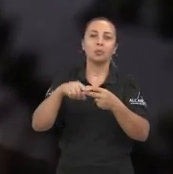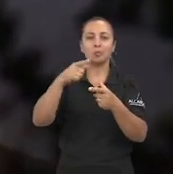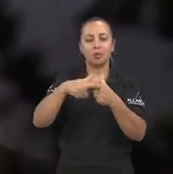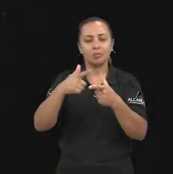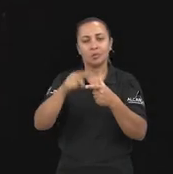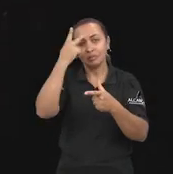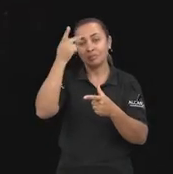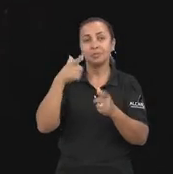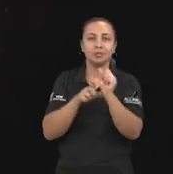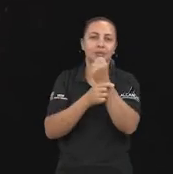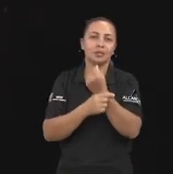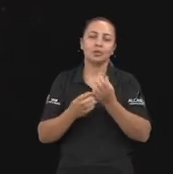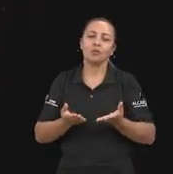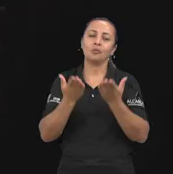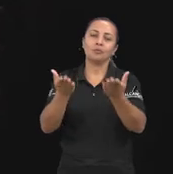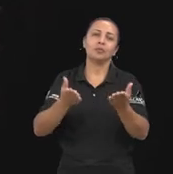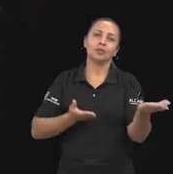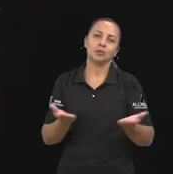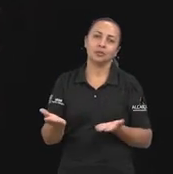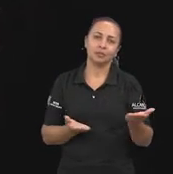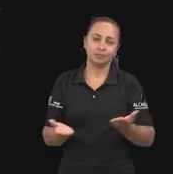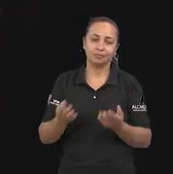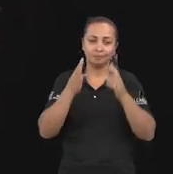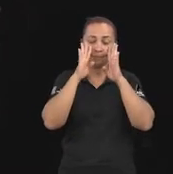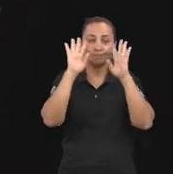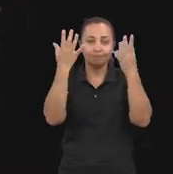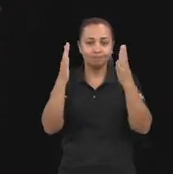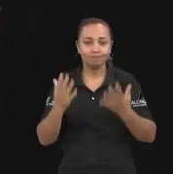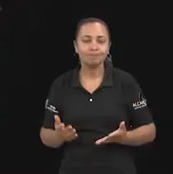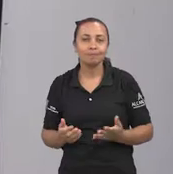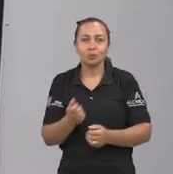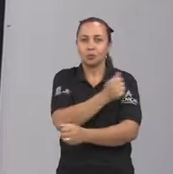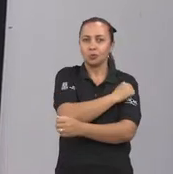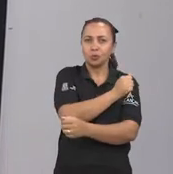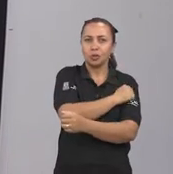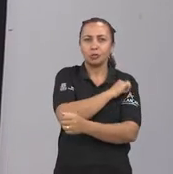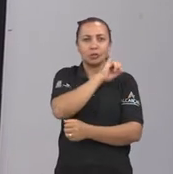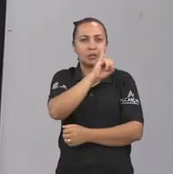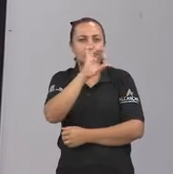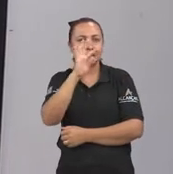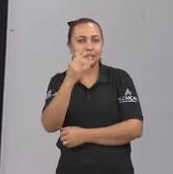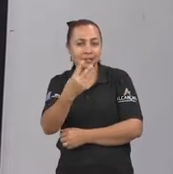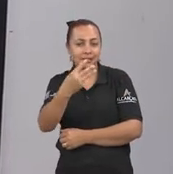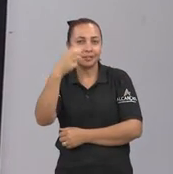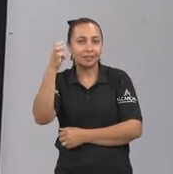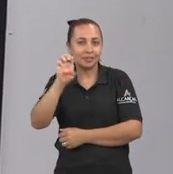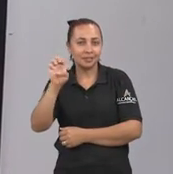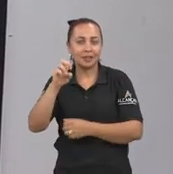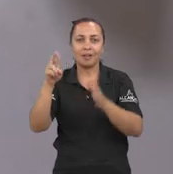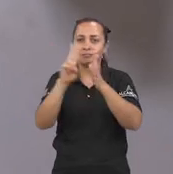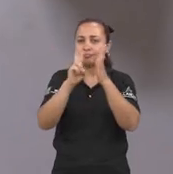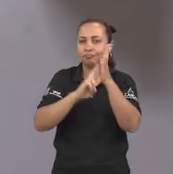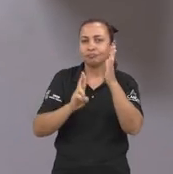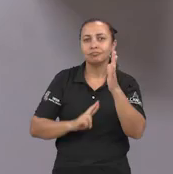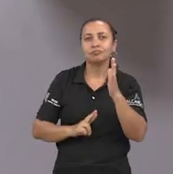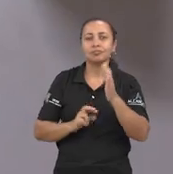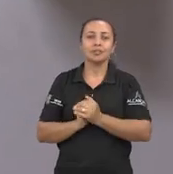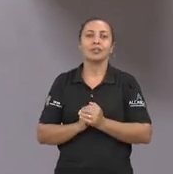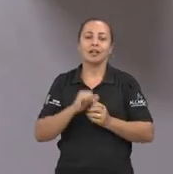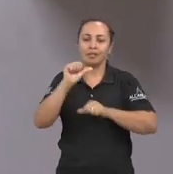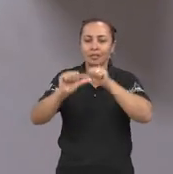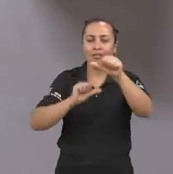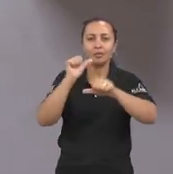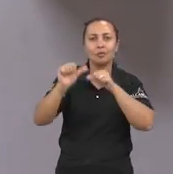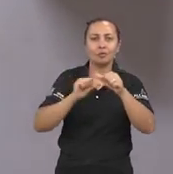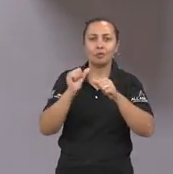para garantir a oferta desse serviço foi a partir dessa análise que os estudantes o ramo e três é da Universidade Federal do recôncavo da